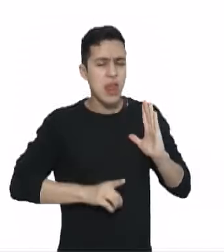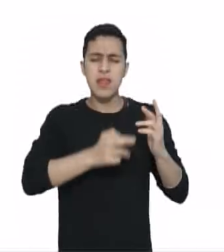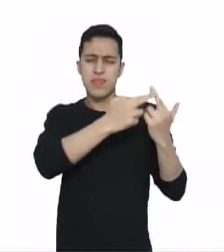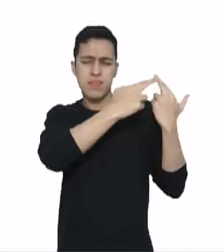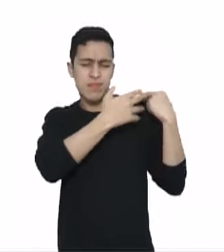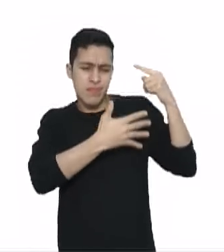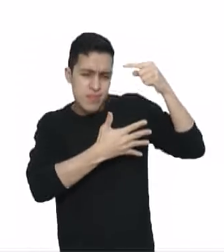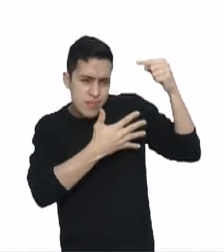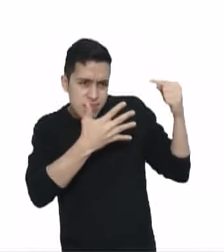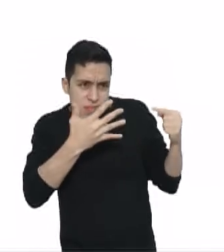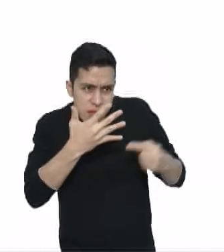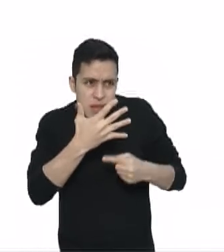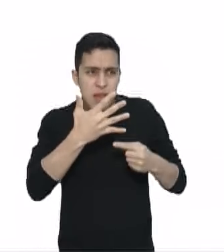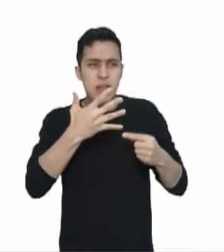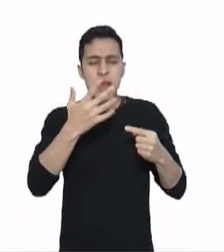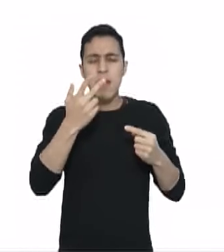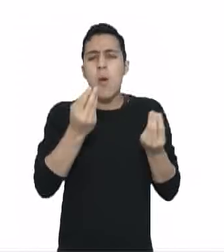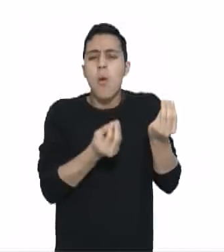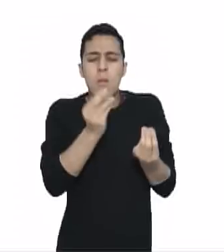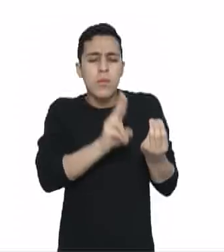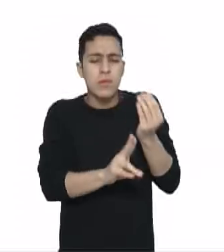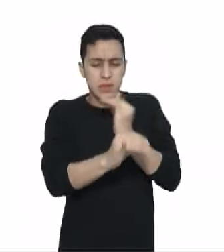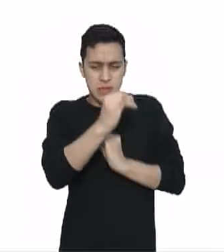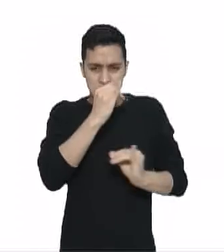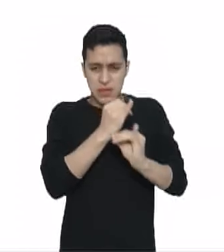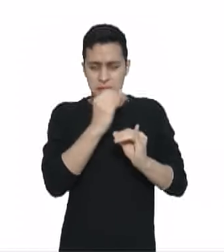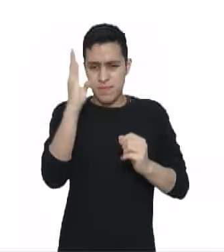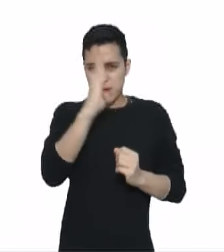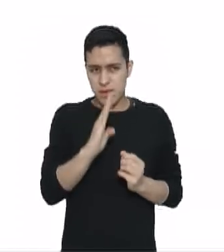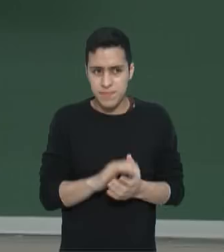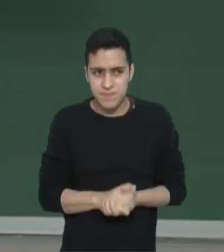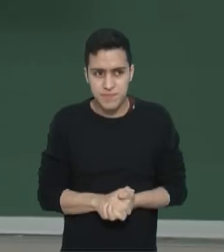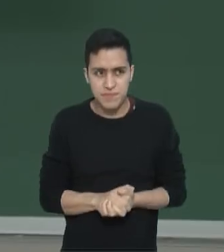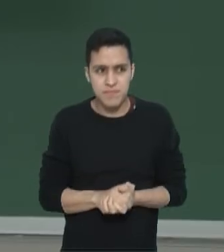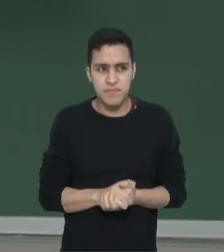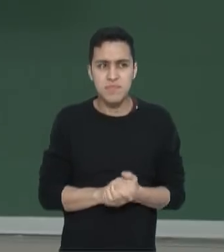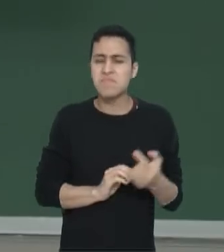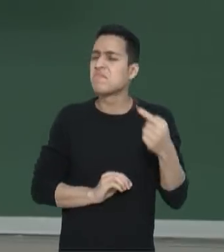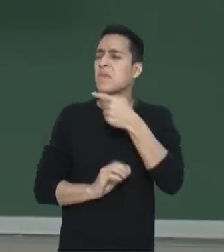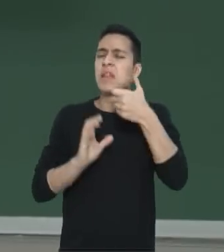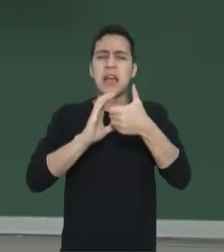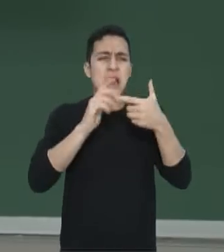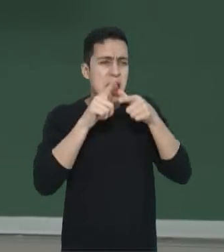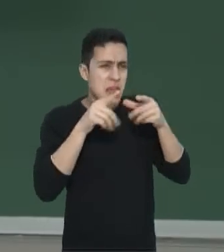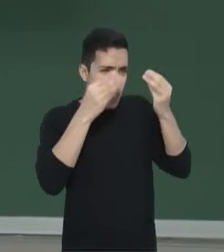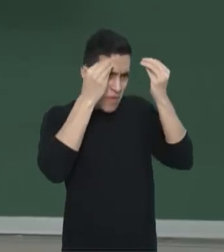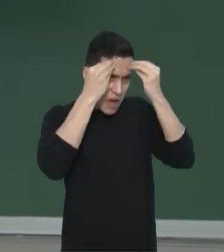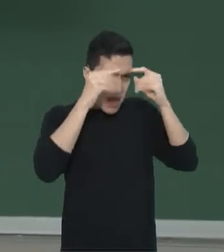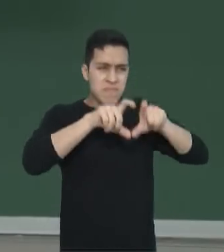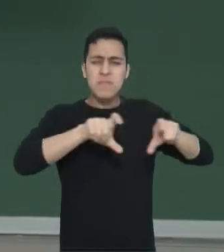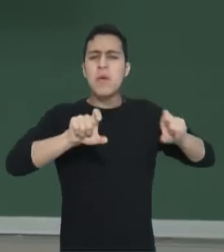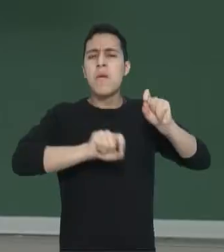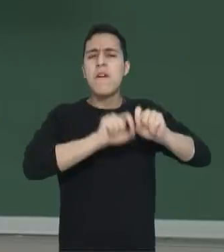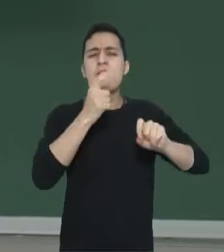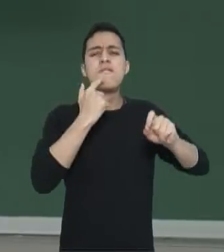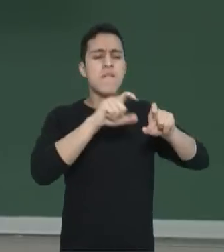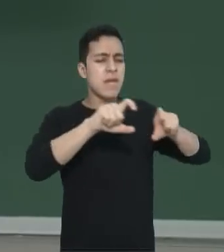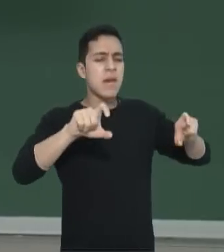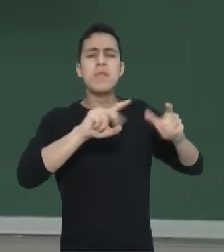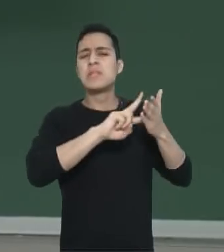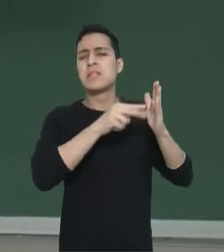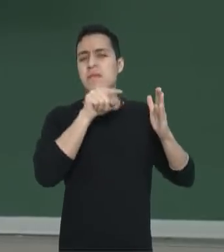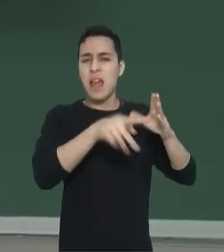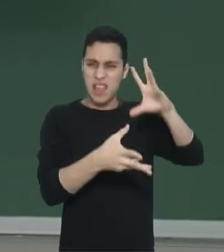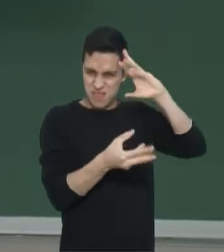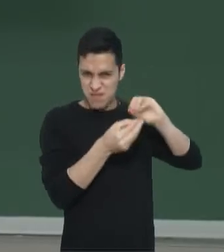caracteriza a linguagem do trecho em vermelho? É o trecho que nós anotamos lá, dizendo que ele faz o resumo da lei.